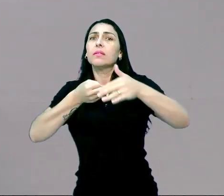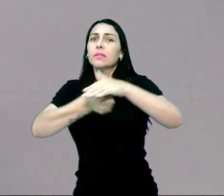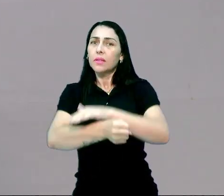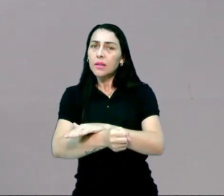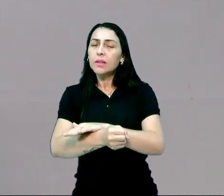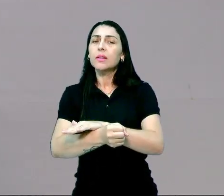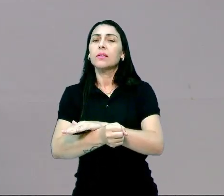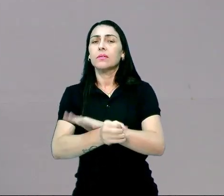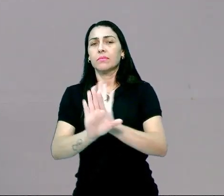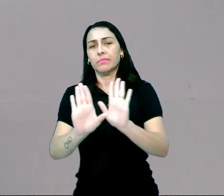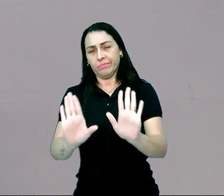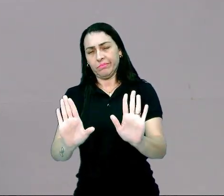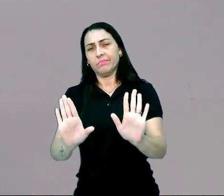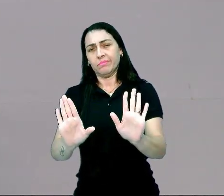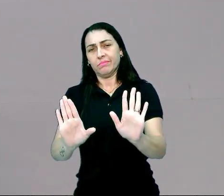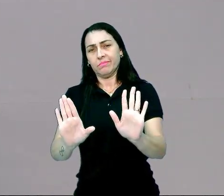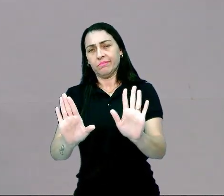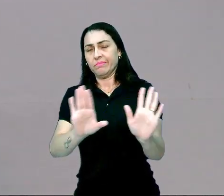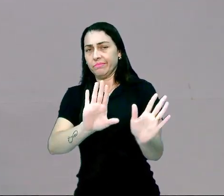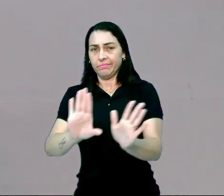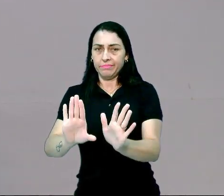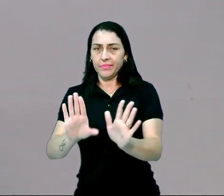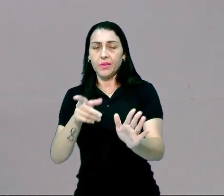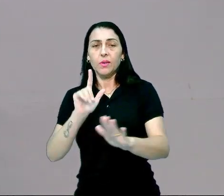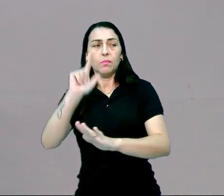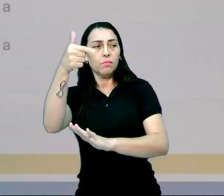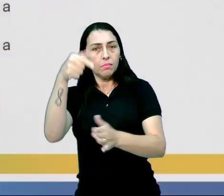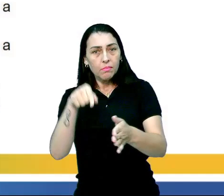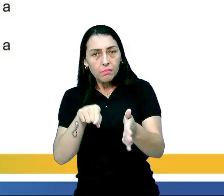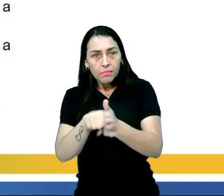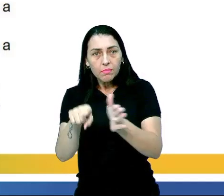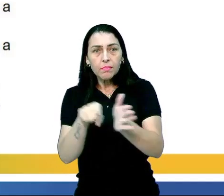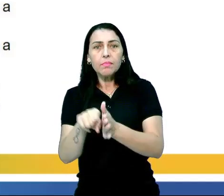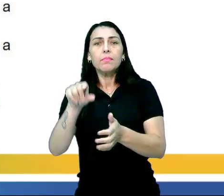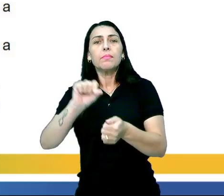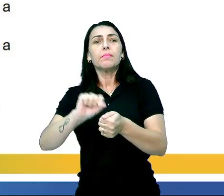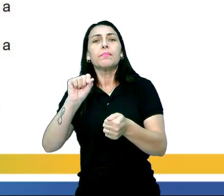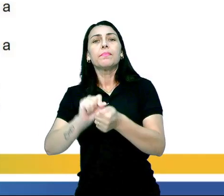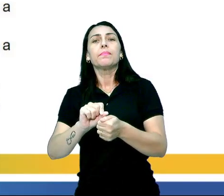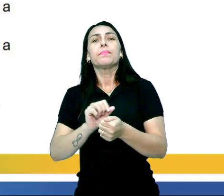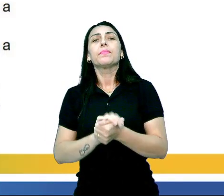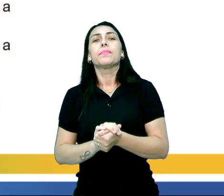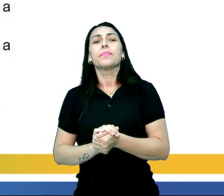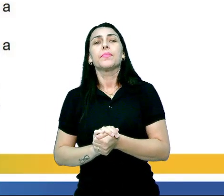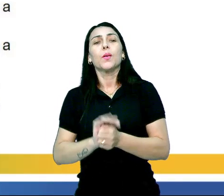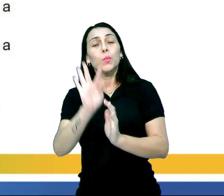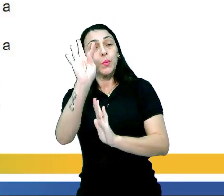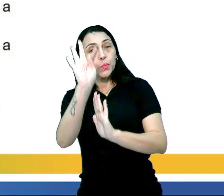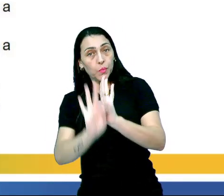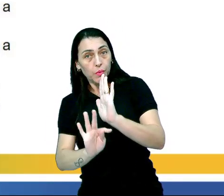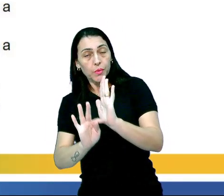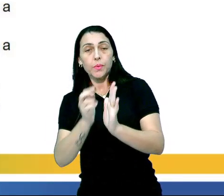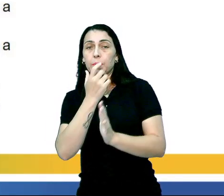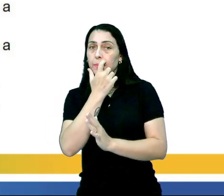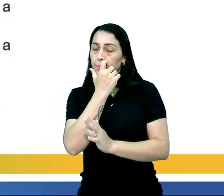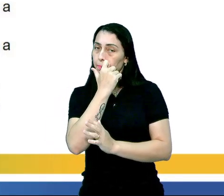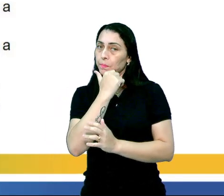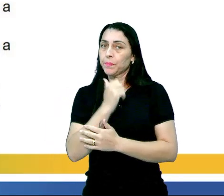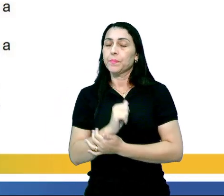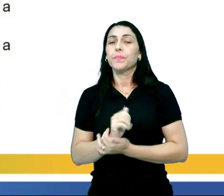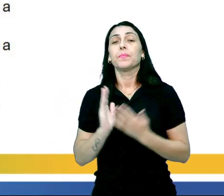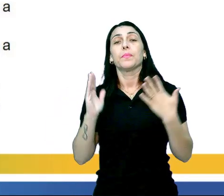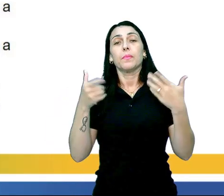Então, vamos deixar baixo, vamos deixar baixo. Vamos avançar que a gente tem mais questões para fazer. Vamos lá. Ó. Mais um textão, mais